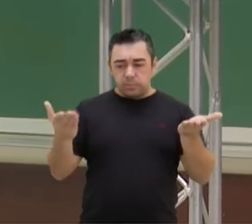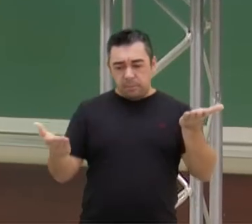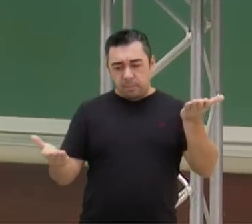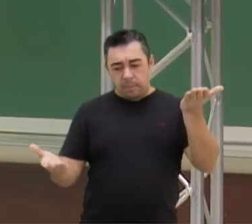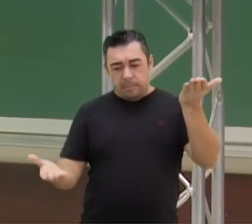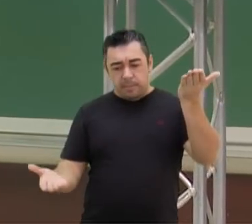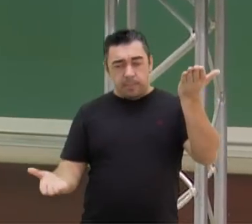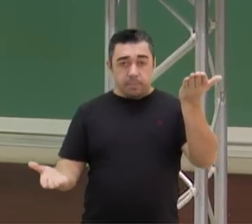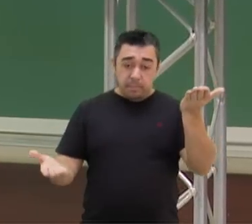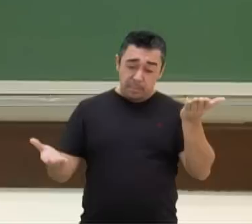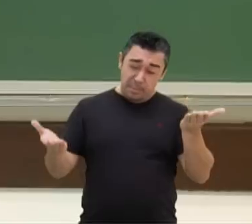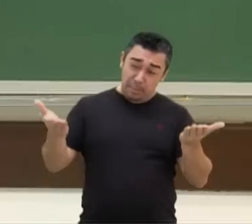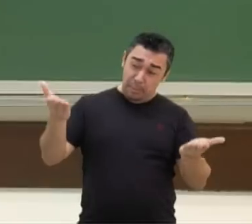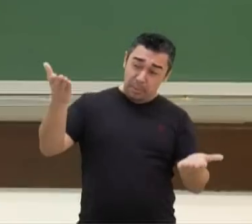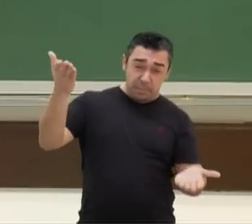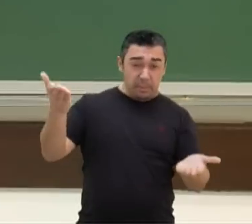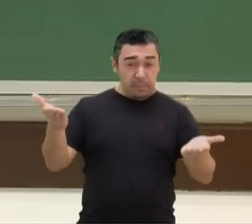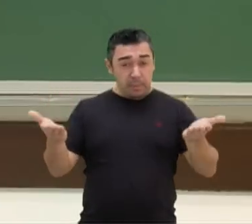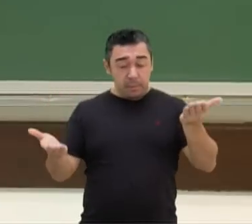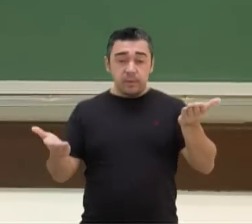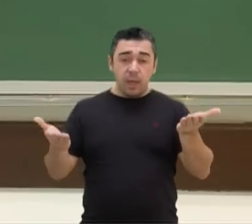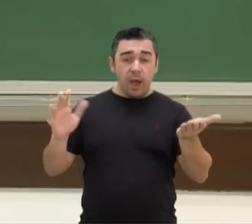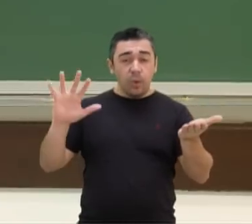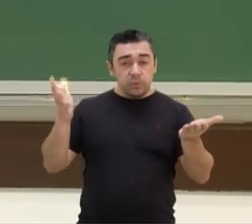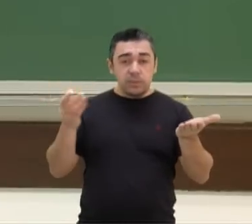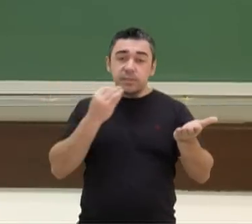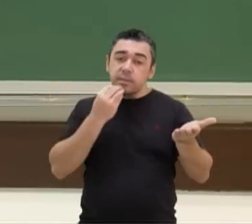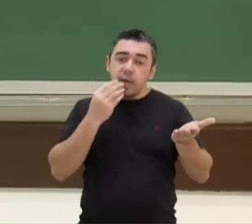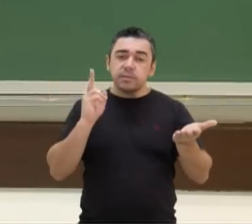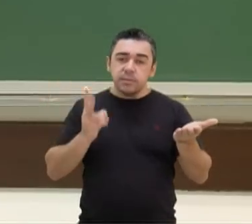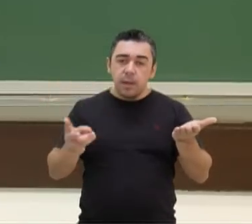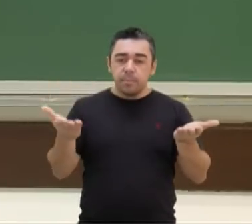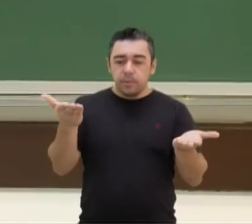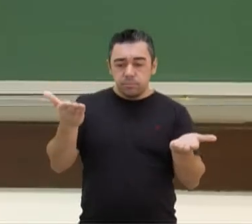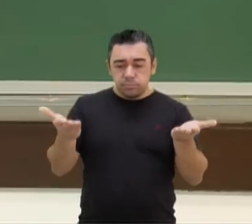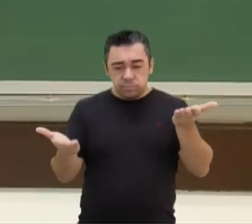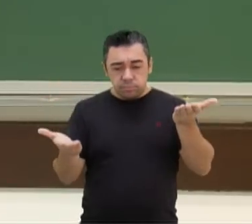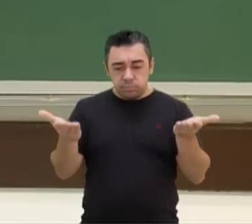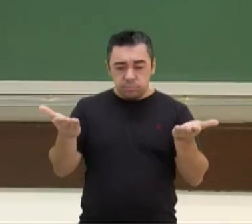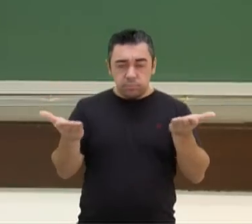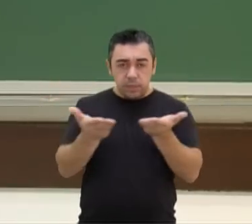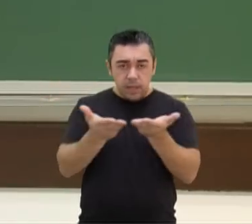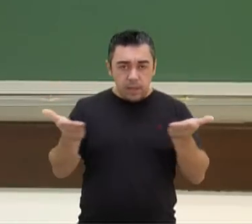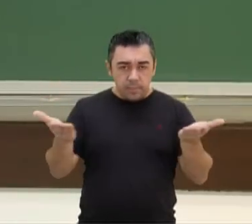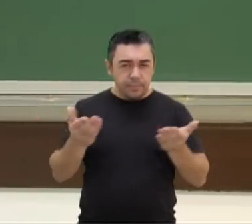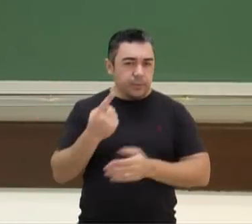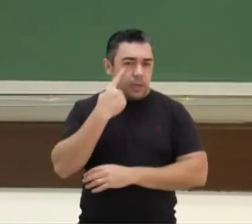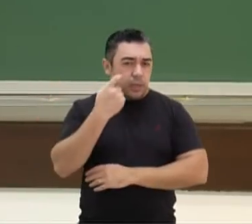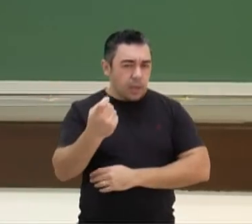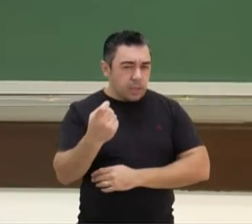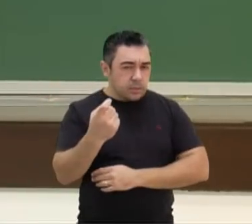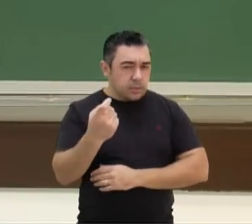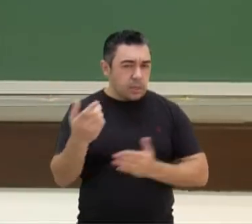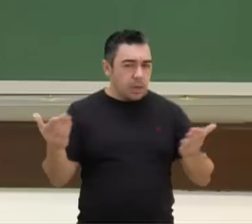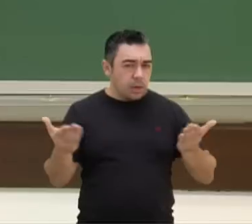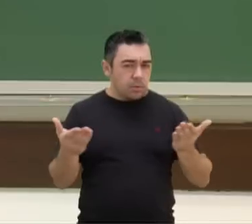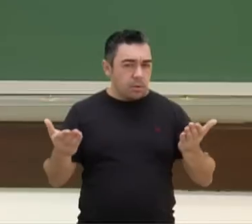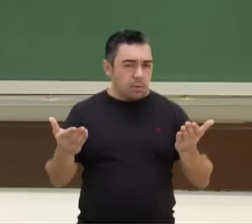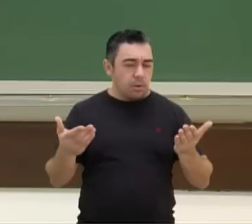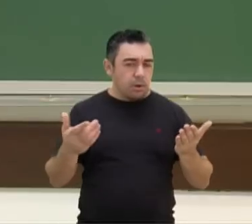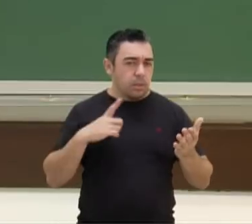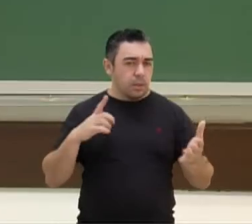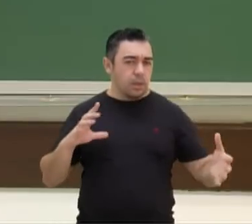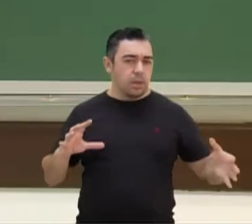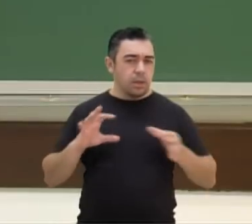humana para estar equilibrado. As coisas vão acontecendo e a gente vai buscando o equilíbrio. Olha que interessante, agora eu quero fazer um paralelo aqui com vocês com